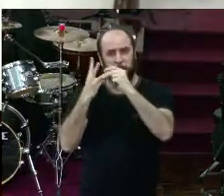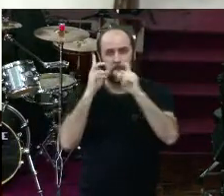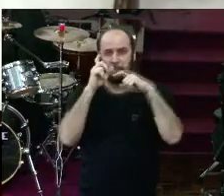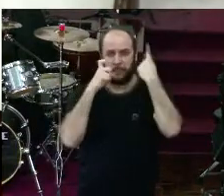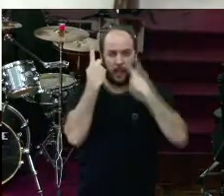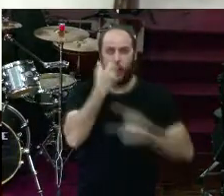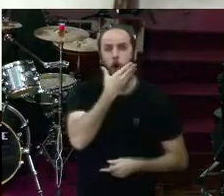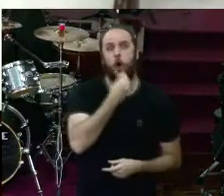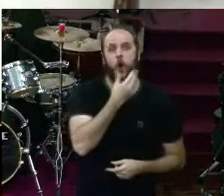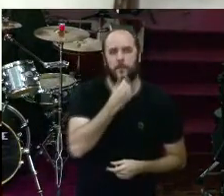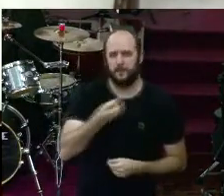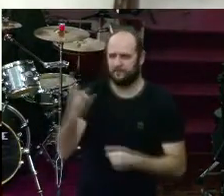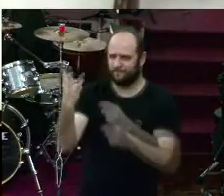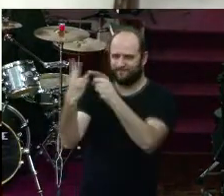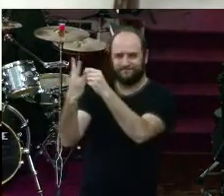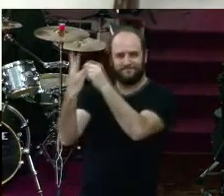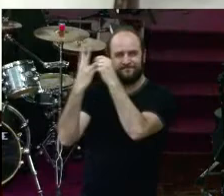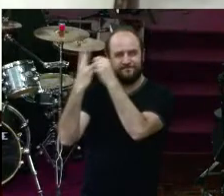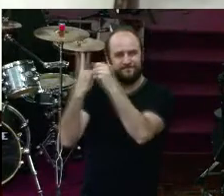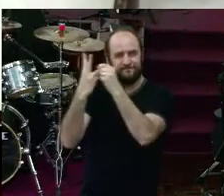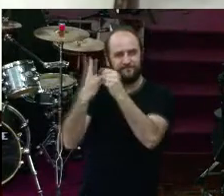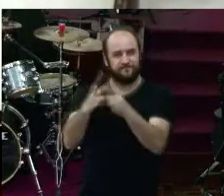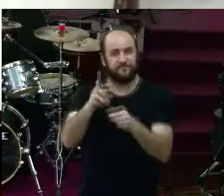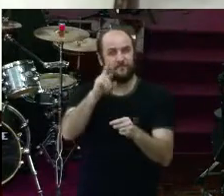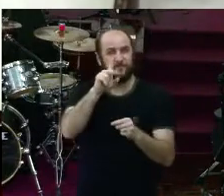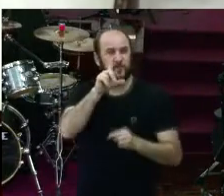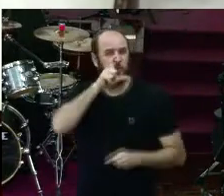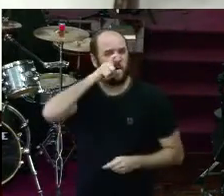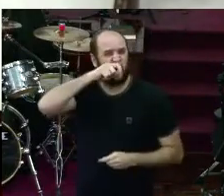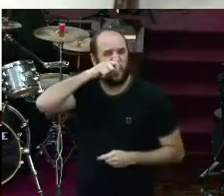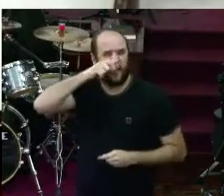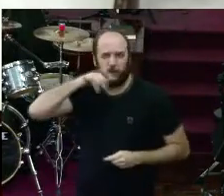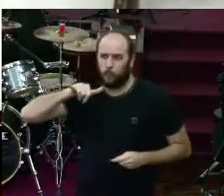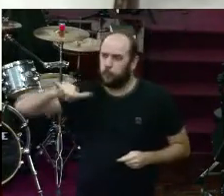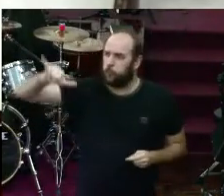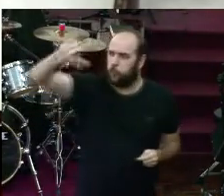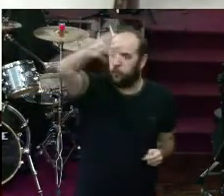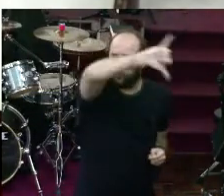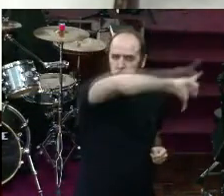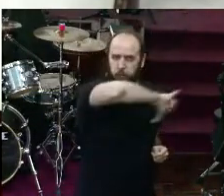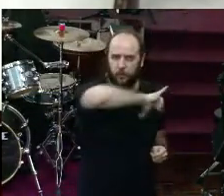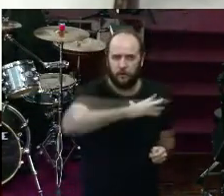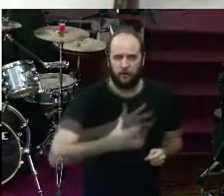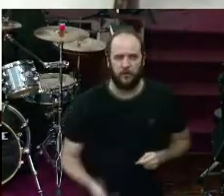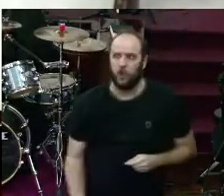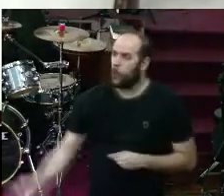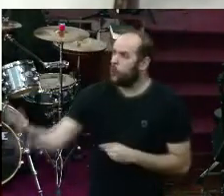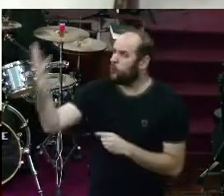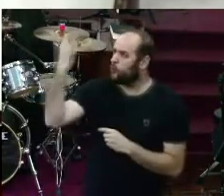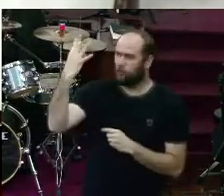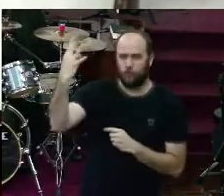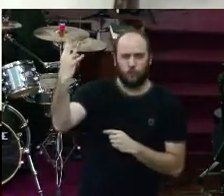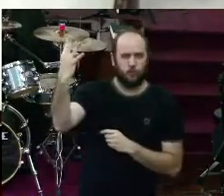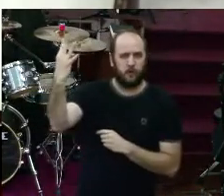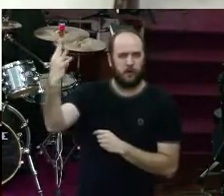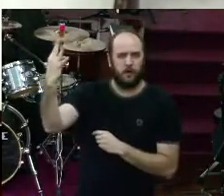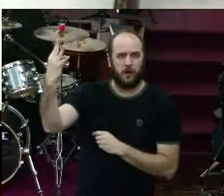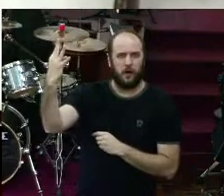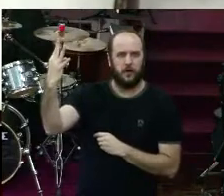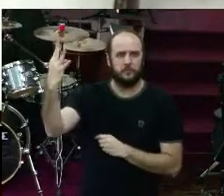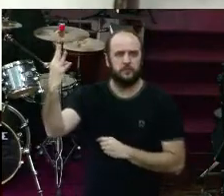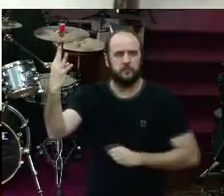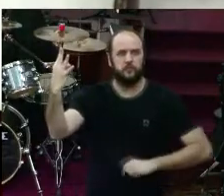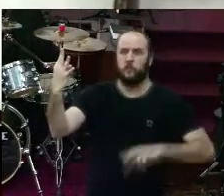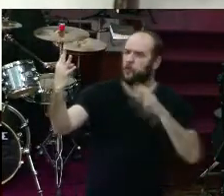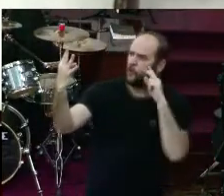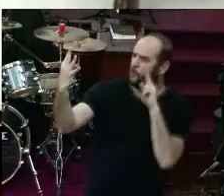homem, e o quarto ser vivente é semelhante à águia quando está voando. E os 4 seres viventes, tendo